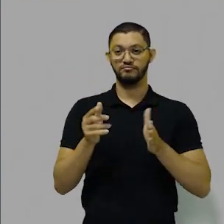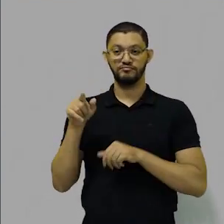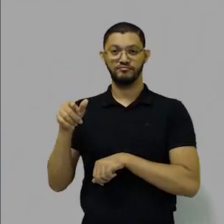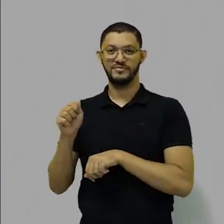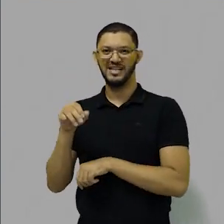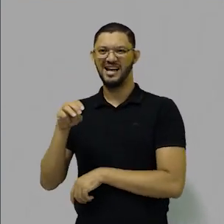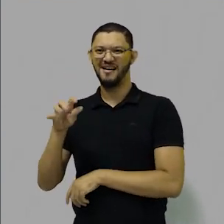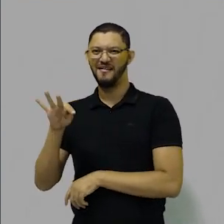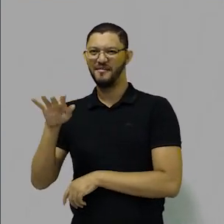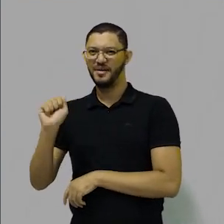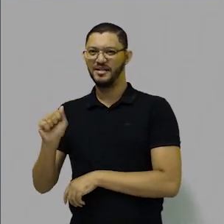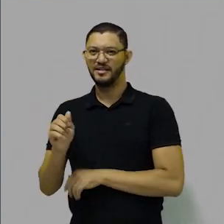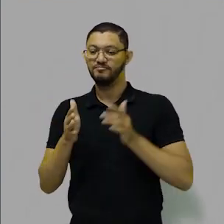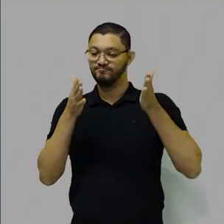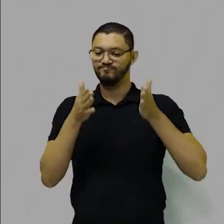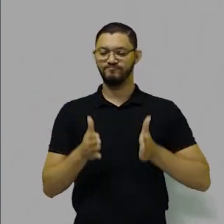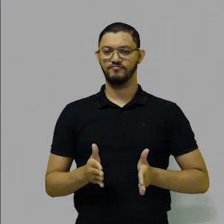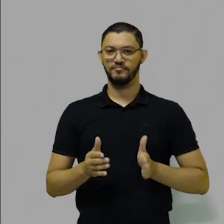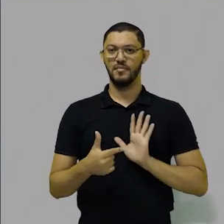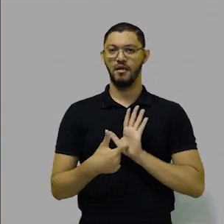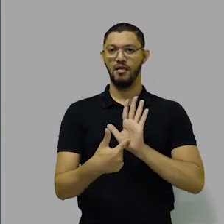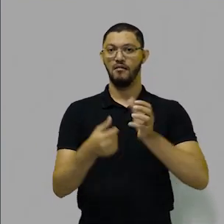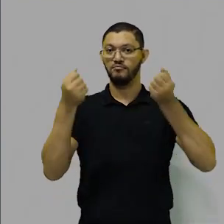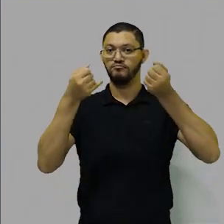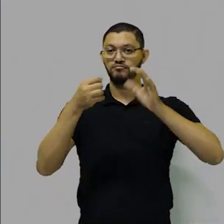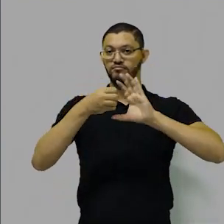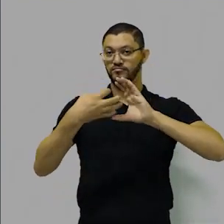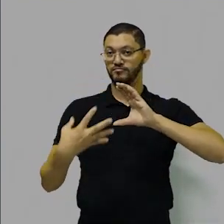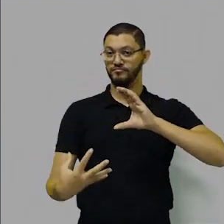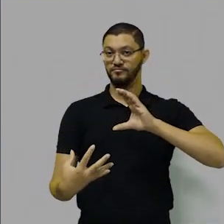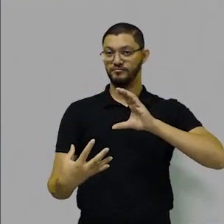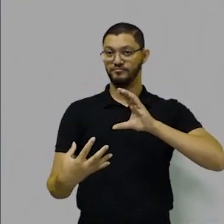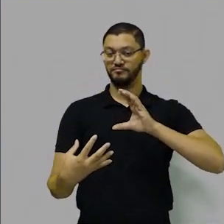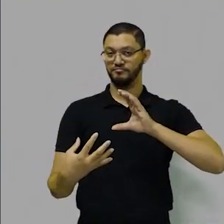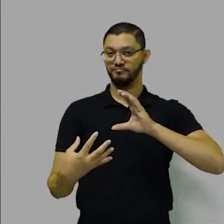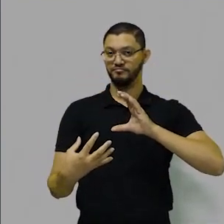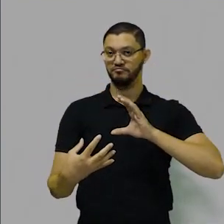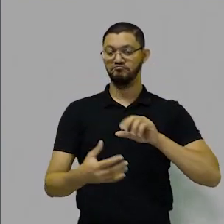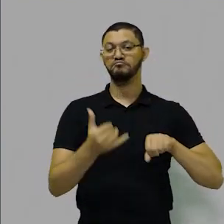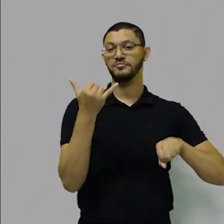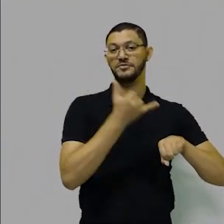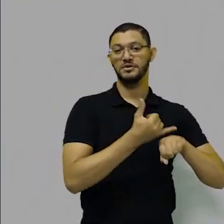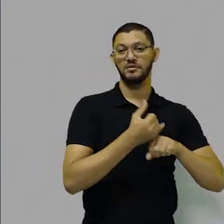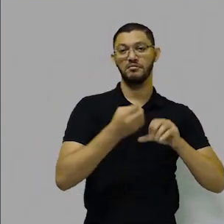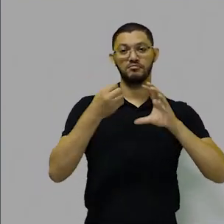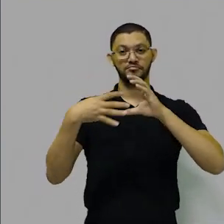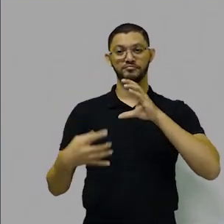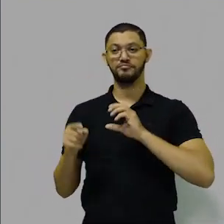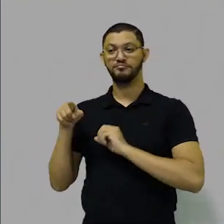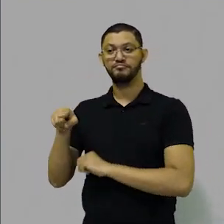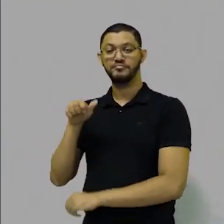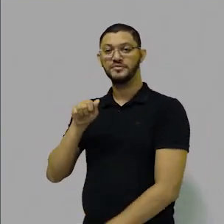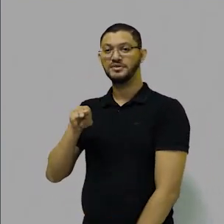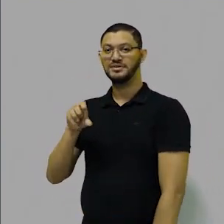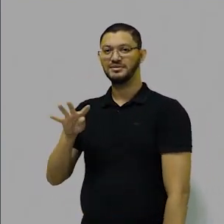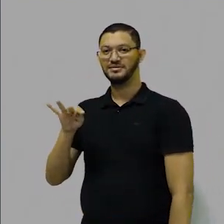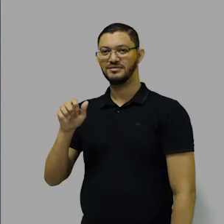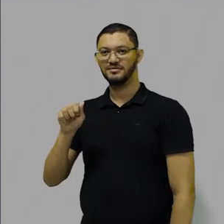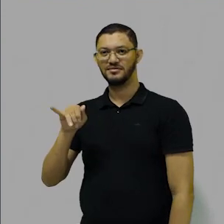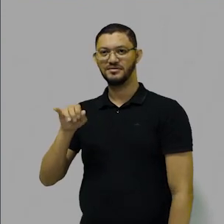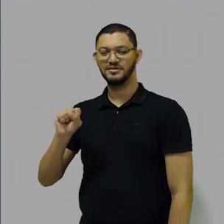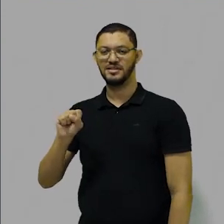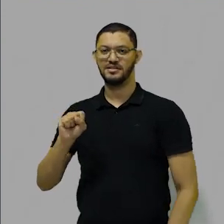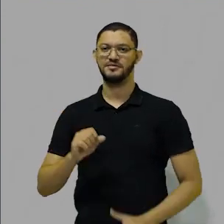os ametais. Eles vão apresentar características, ora dos metais, ora dos